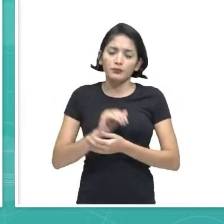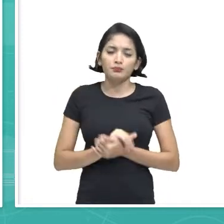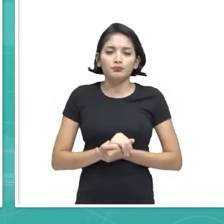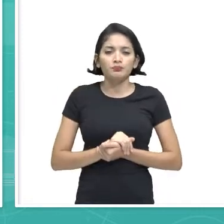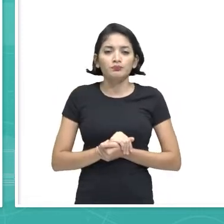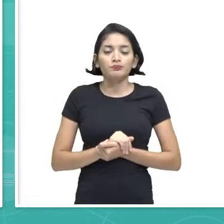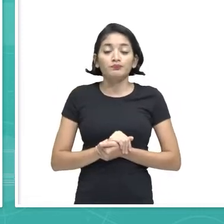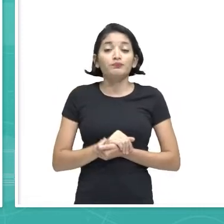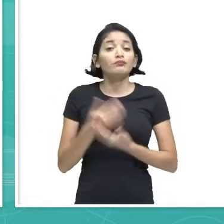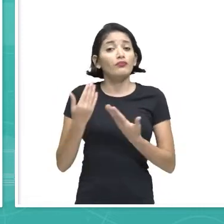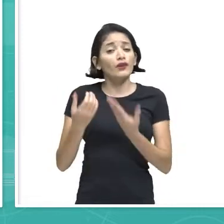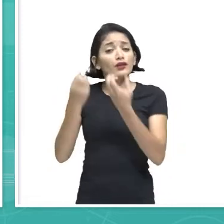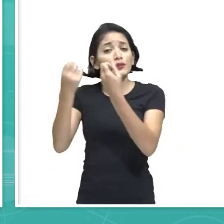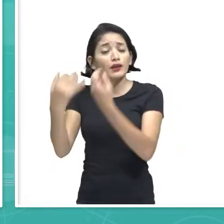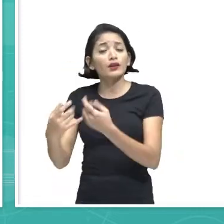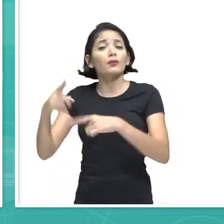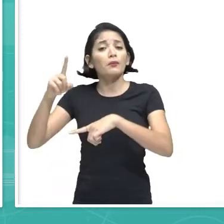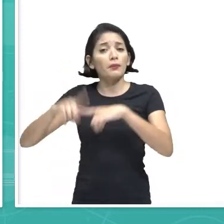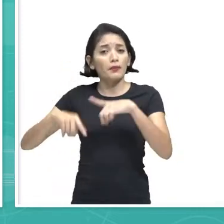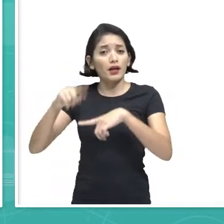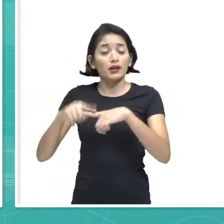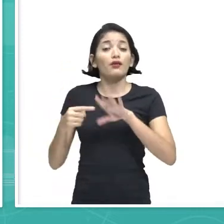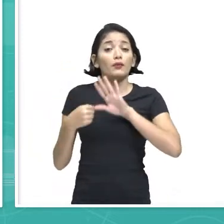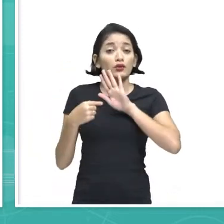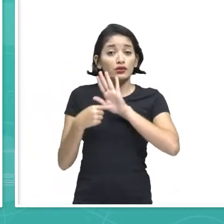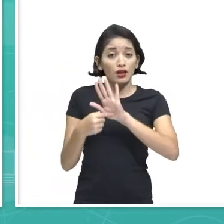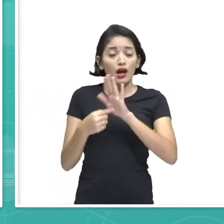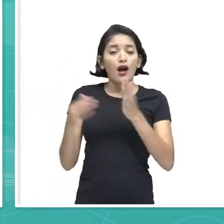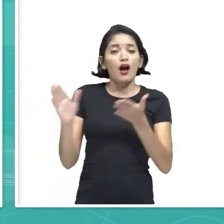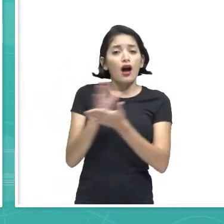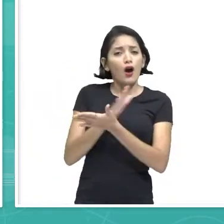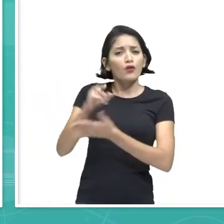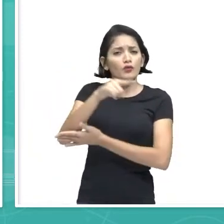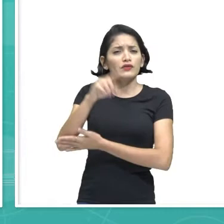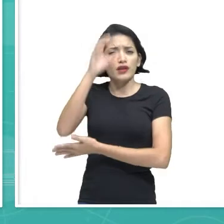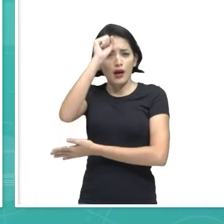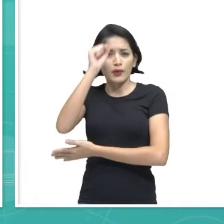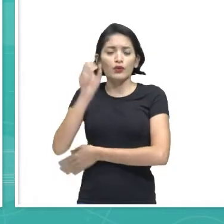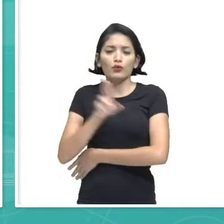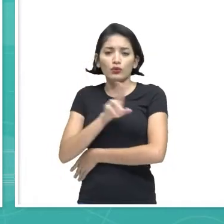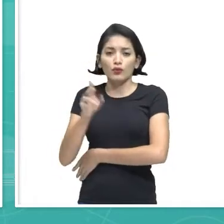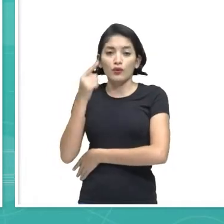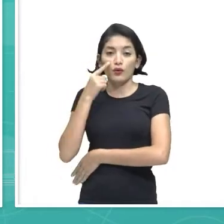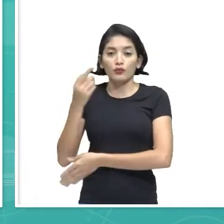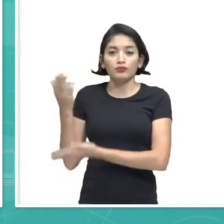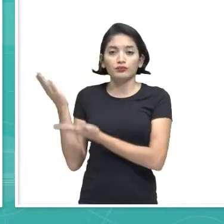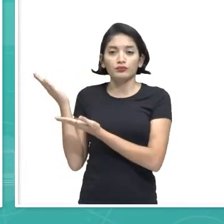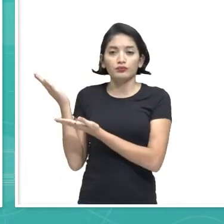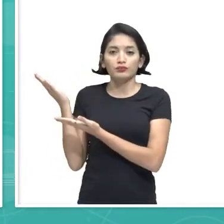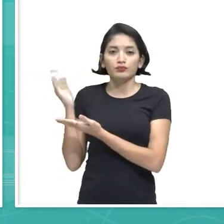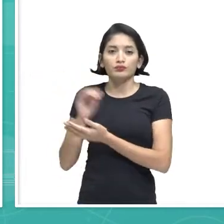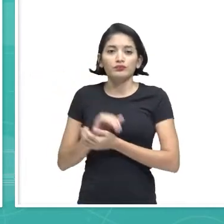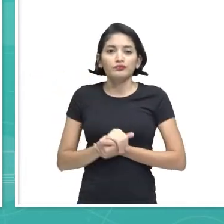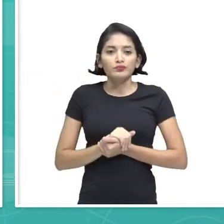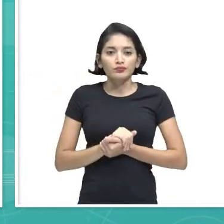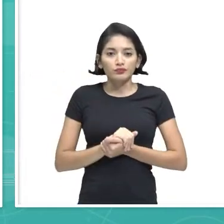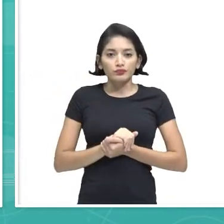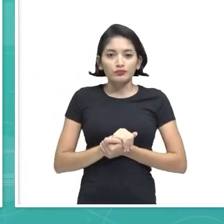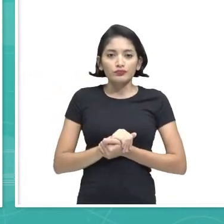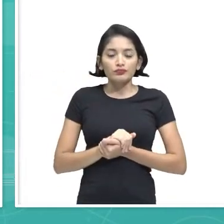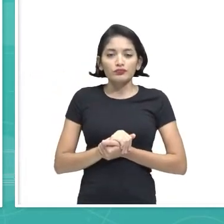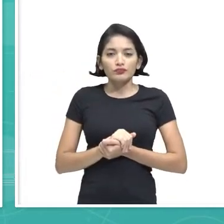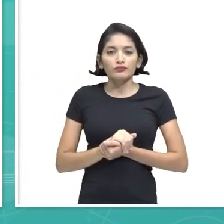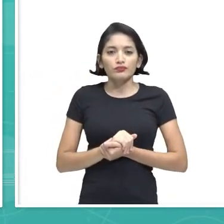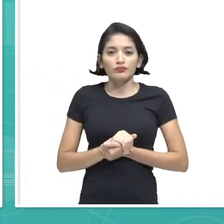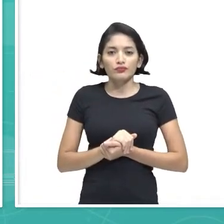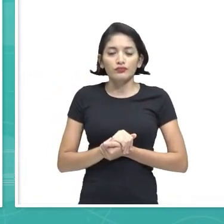E falando em materiais, eu trouxe aqui alguns para vocês aprenderem os nomes. Então, nós temos aqui os halteres, tá bom?